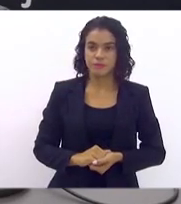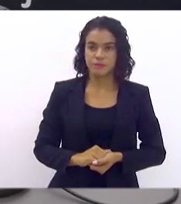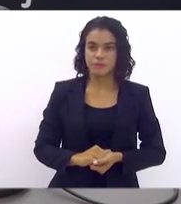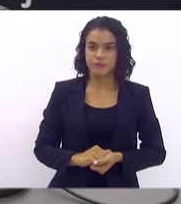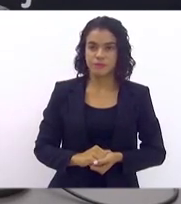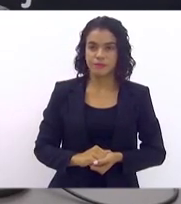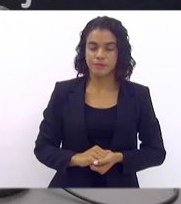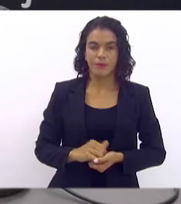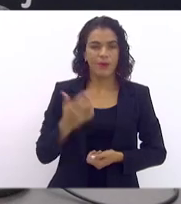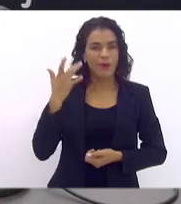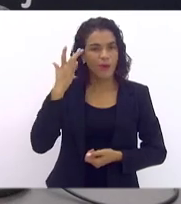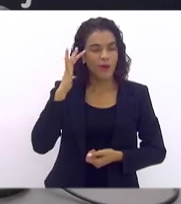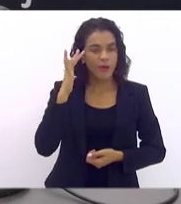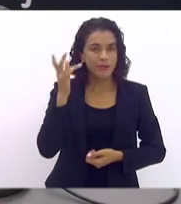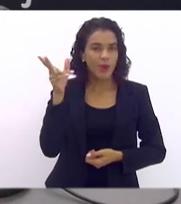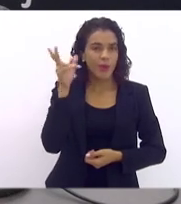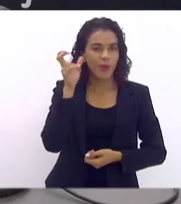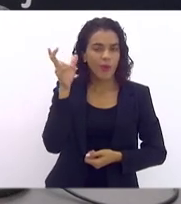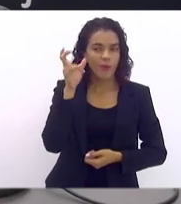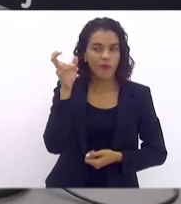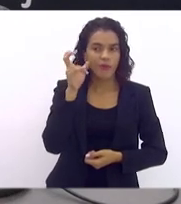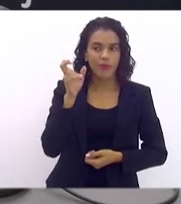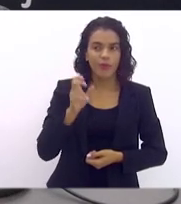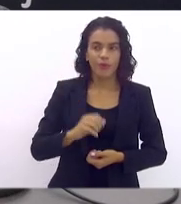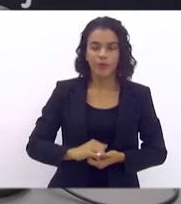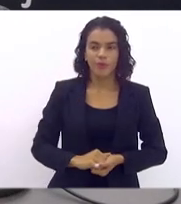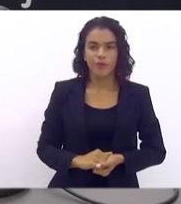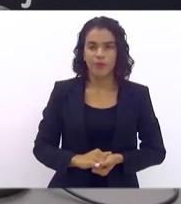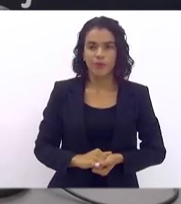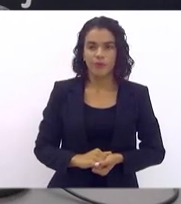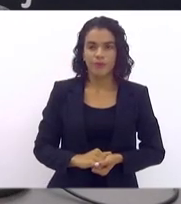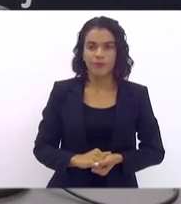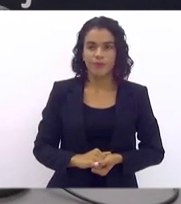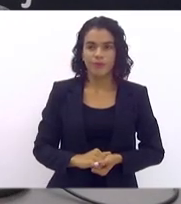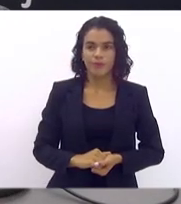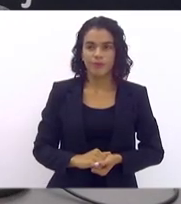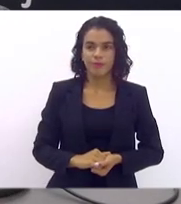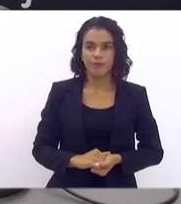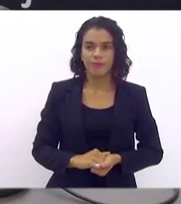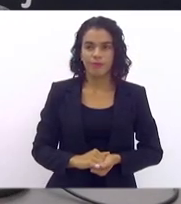Acho que ele não me ouviu. Deputado Luiz Paulo, alguma ponderação?